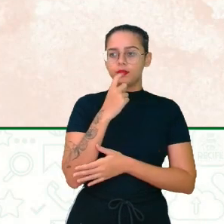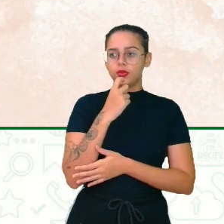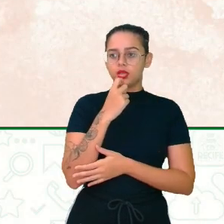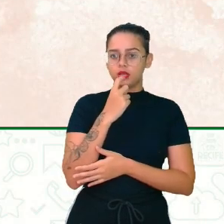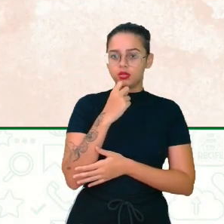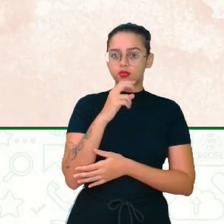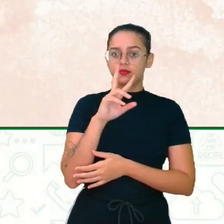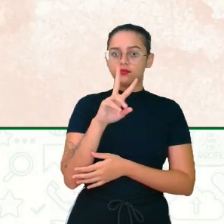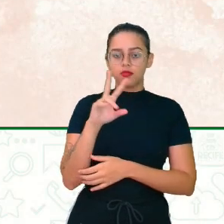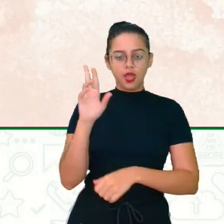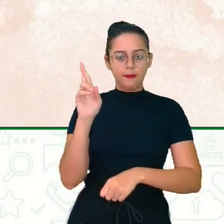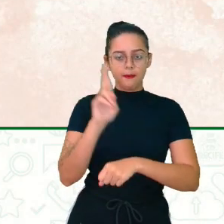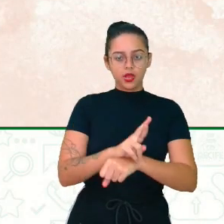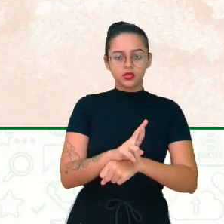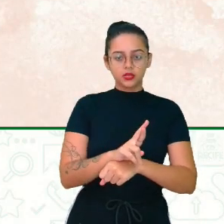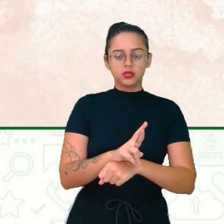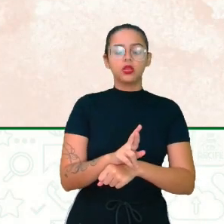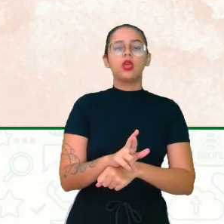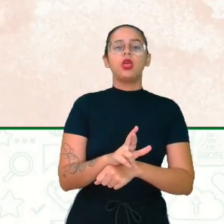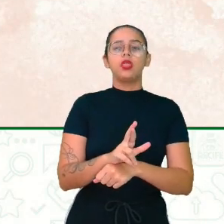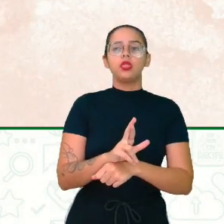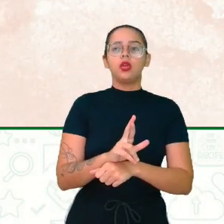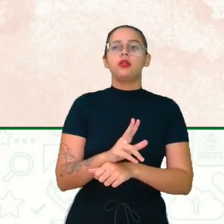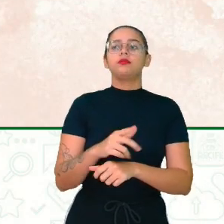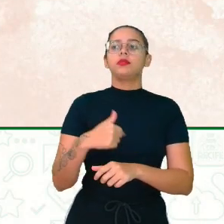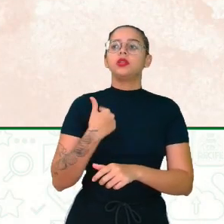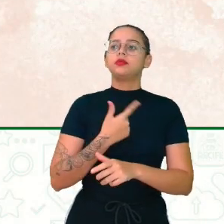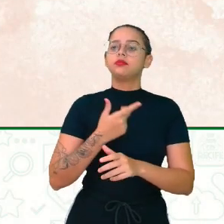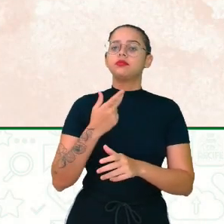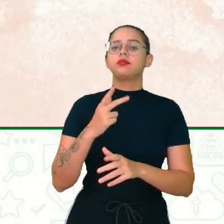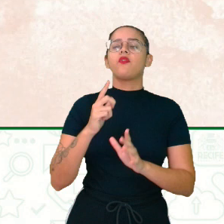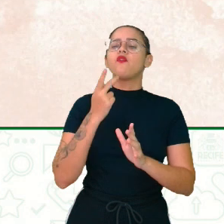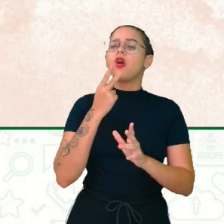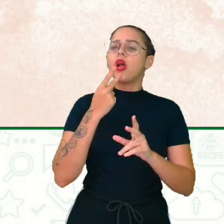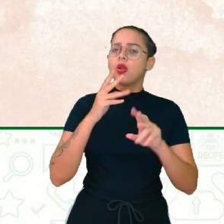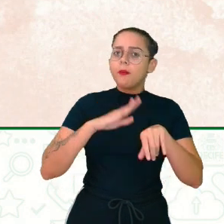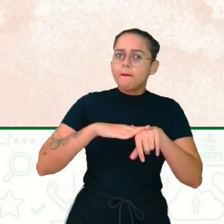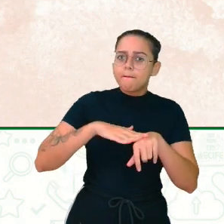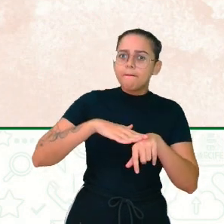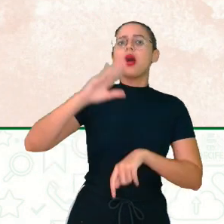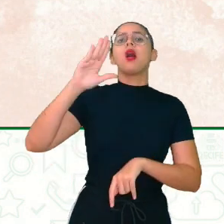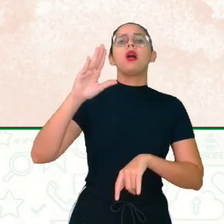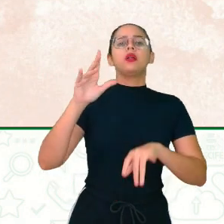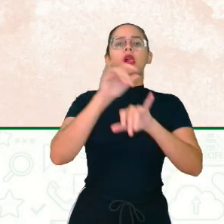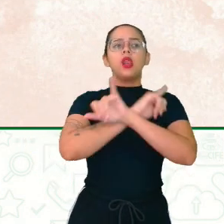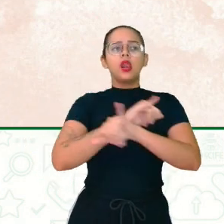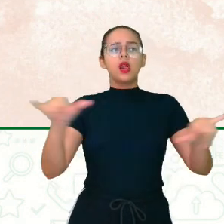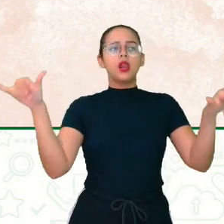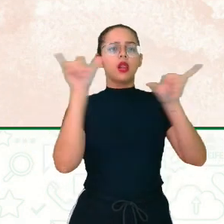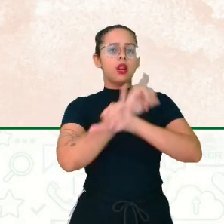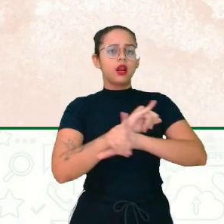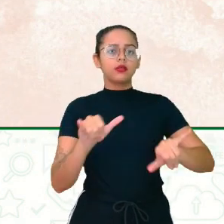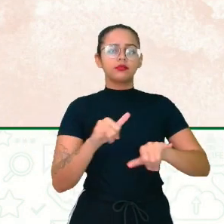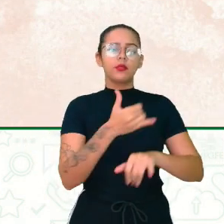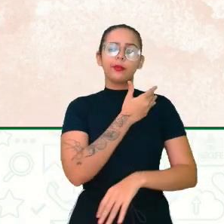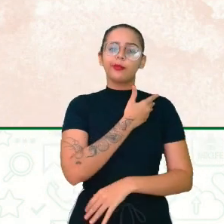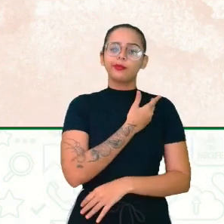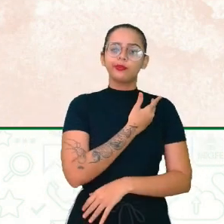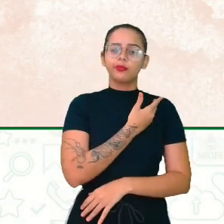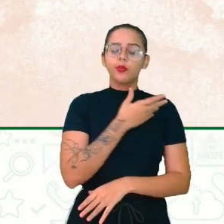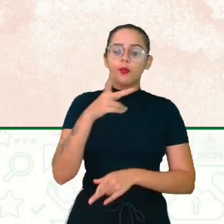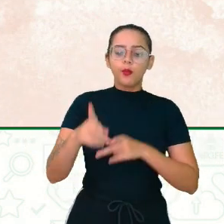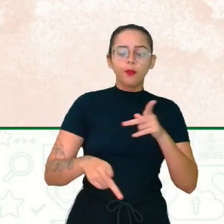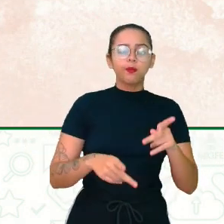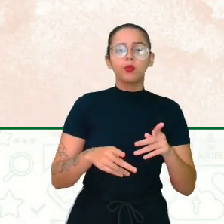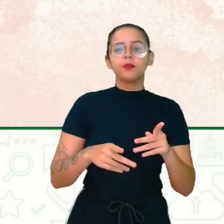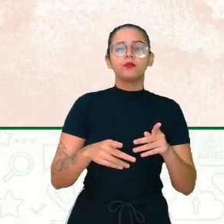vai representar que a gente está se dedicando mais, falando mais, colocando aí para o público,